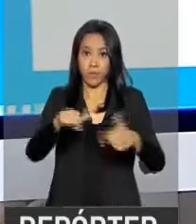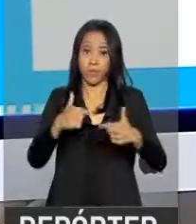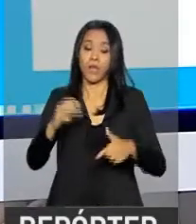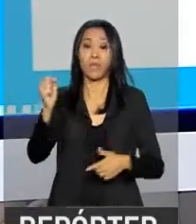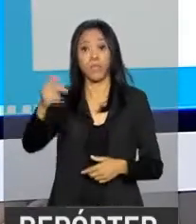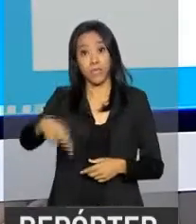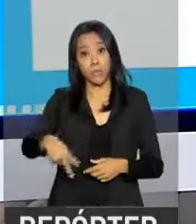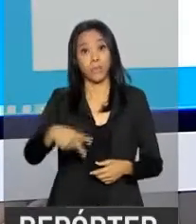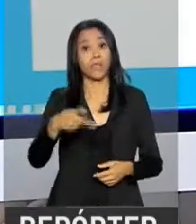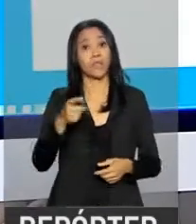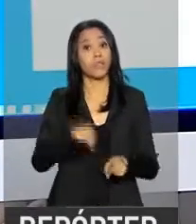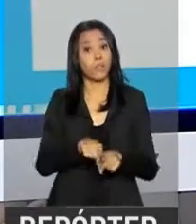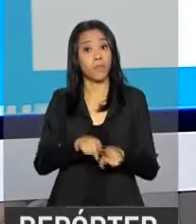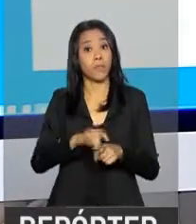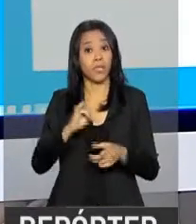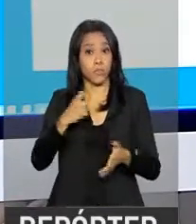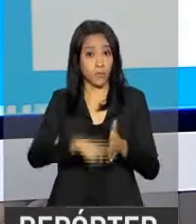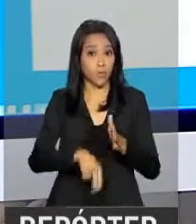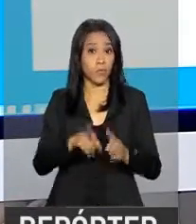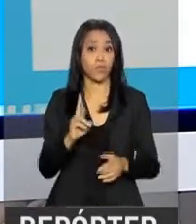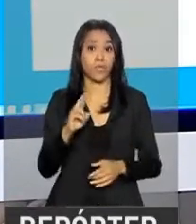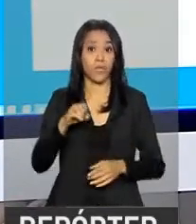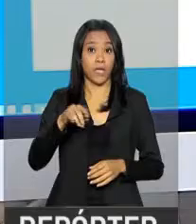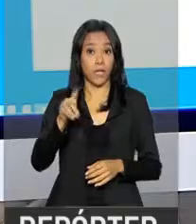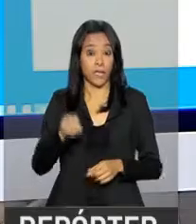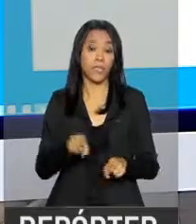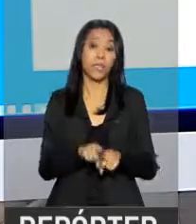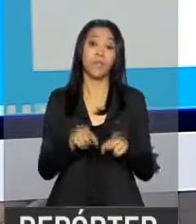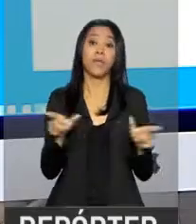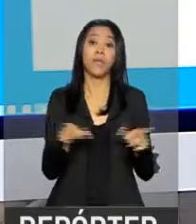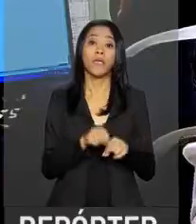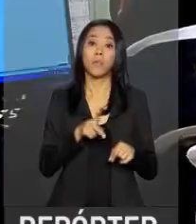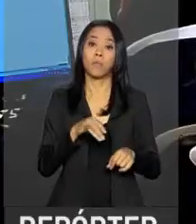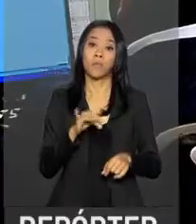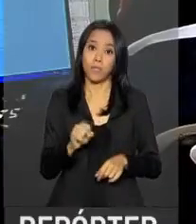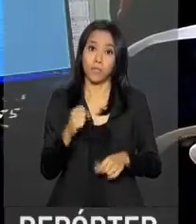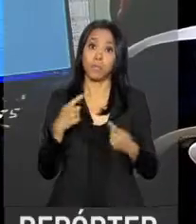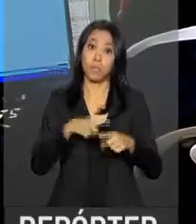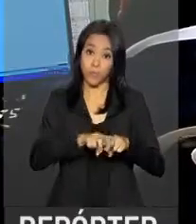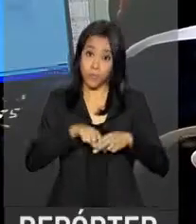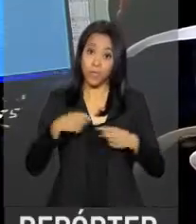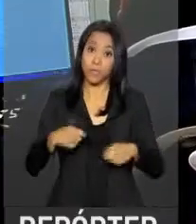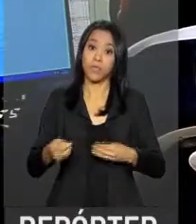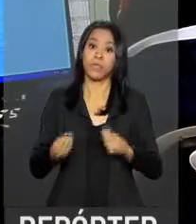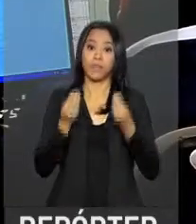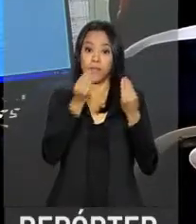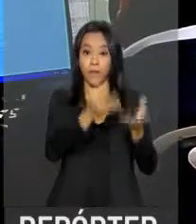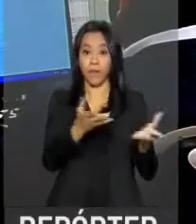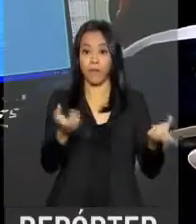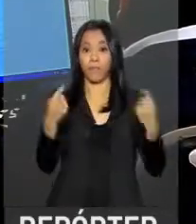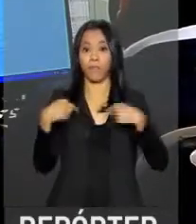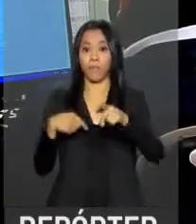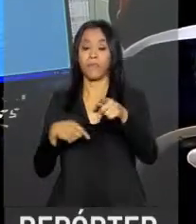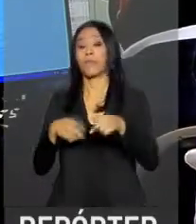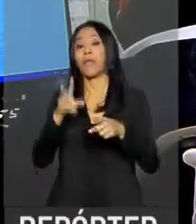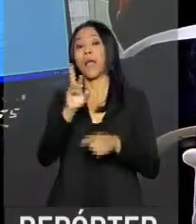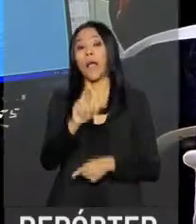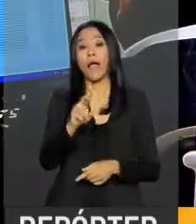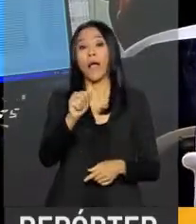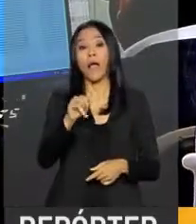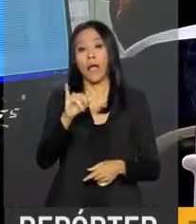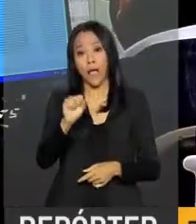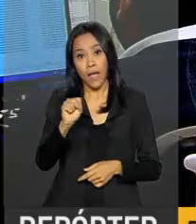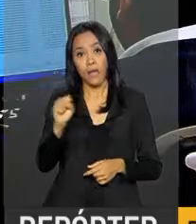e até mesmo quem vai receber o PIS. Preciso, não podemos deixar de entregar. A RAIS é a principal fonte sobre